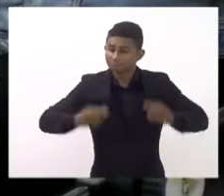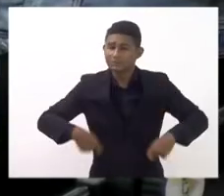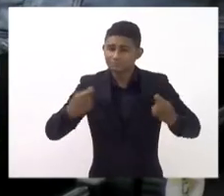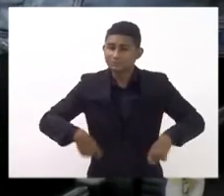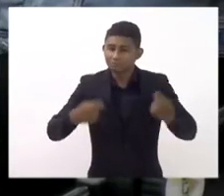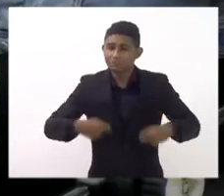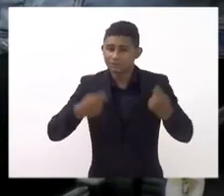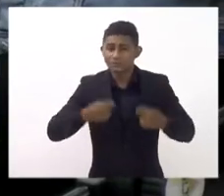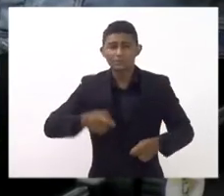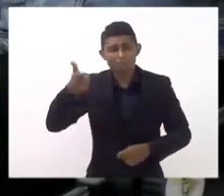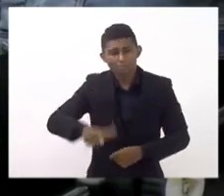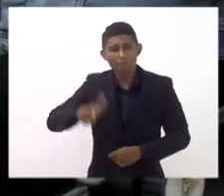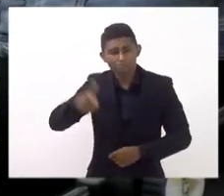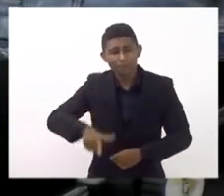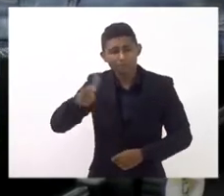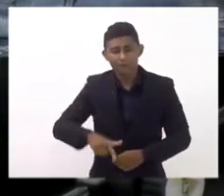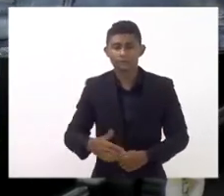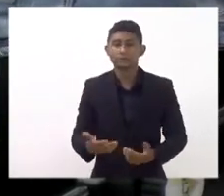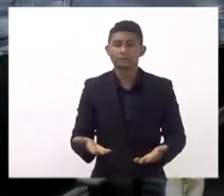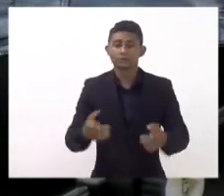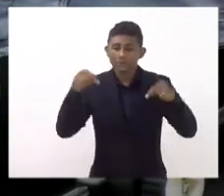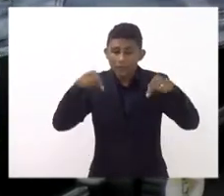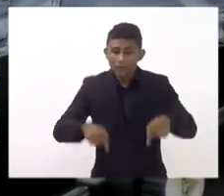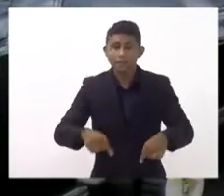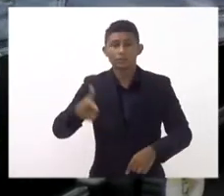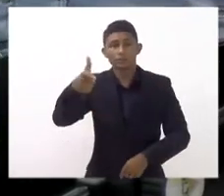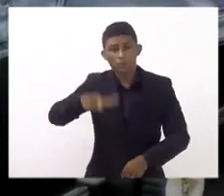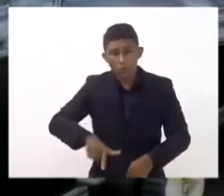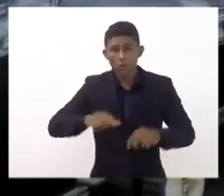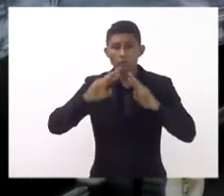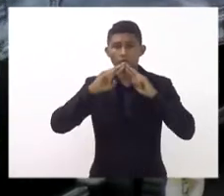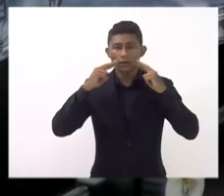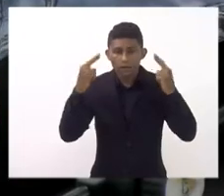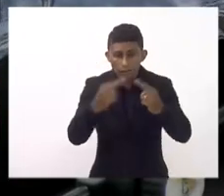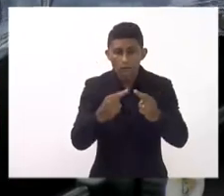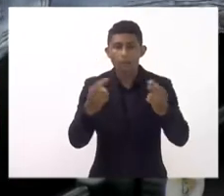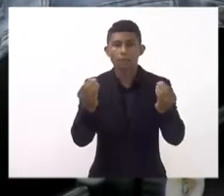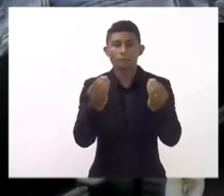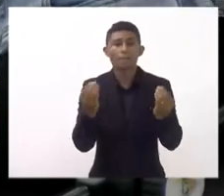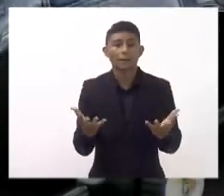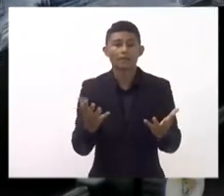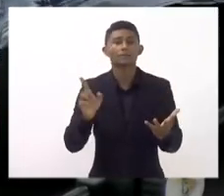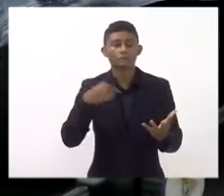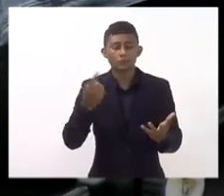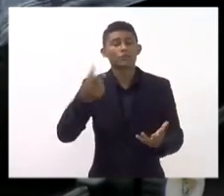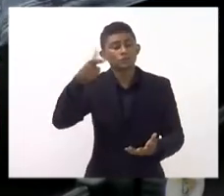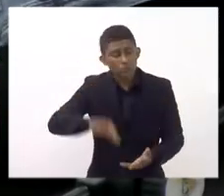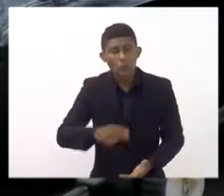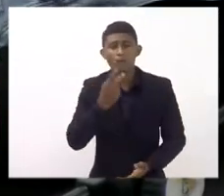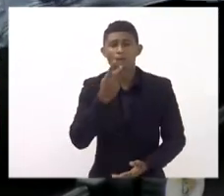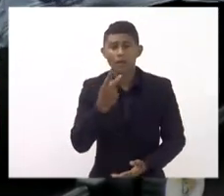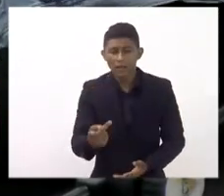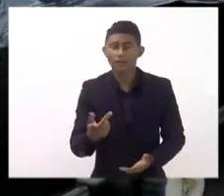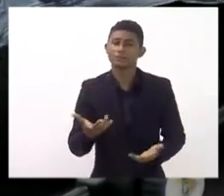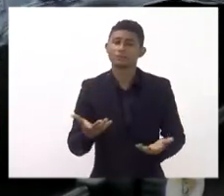estamos reunidos em audiência pública para explicar o óbvio, para tentar garantir o mínimo.